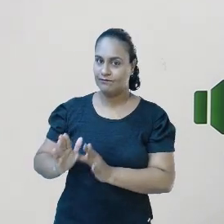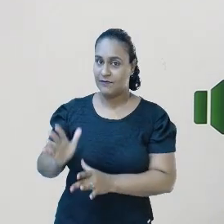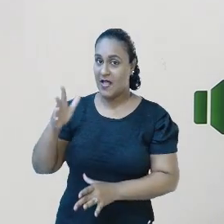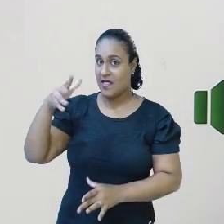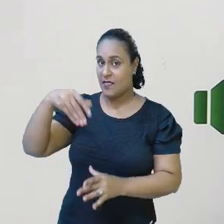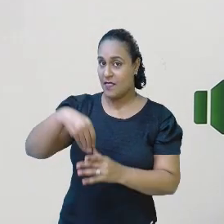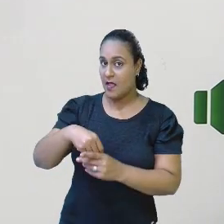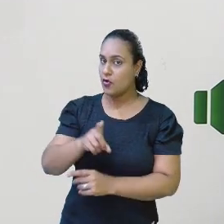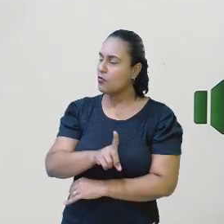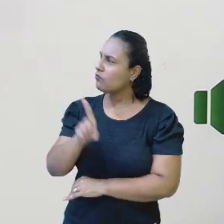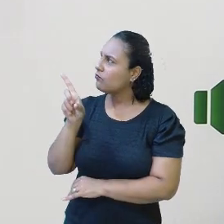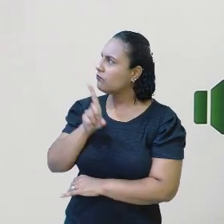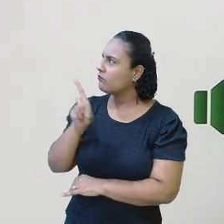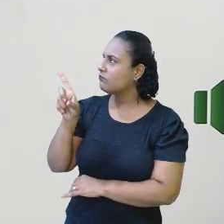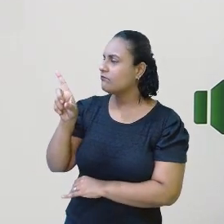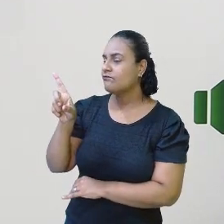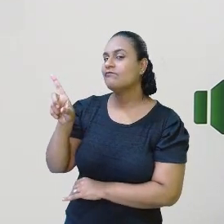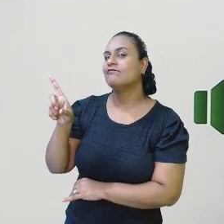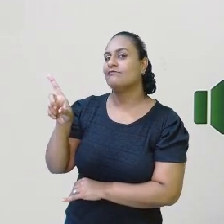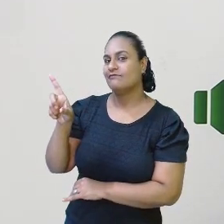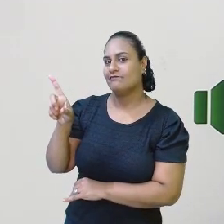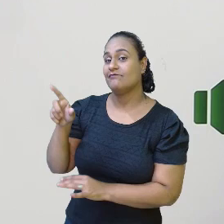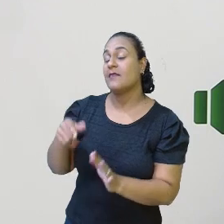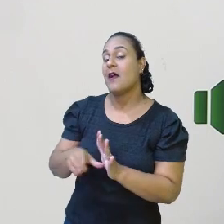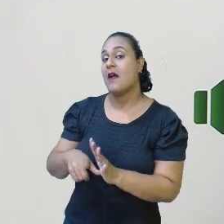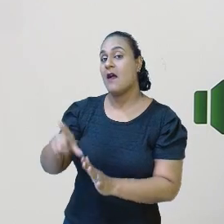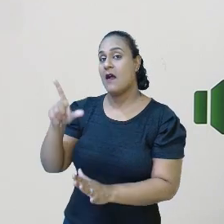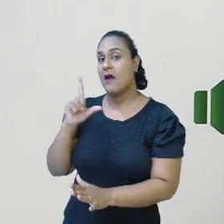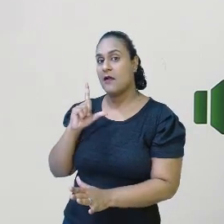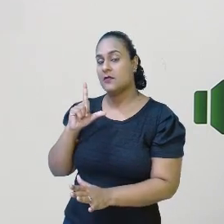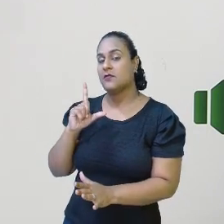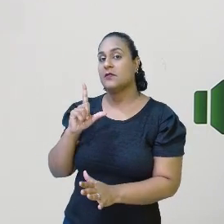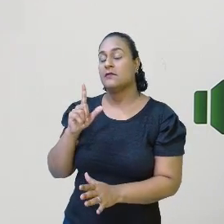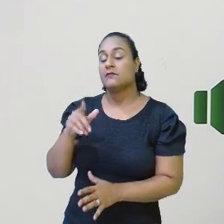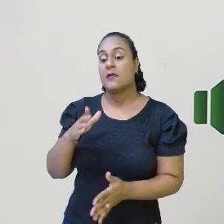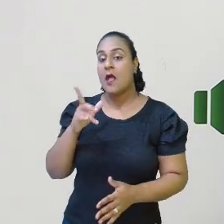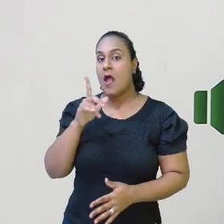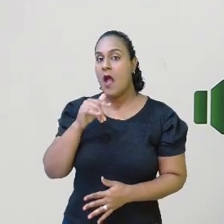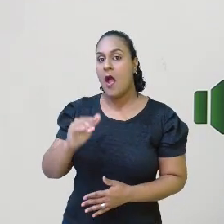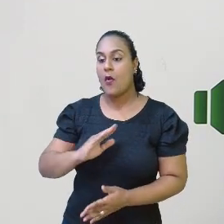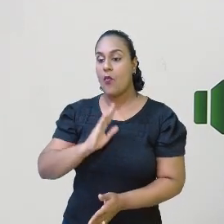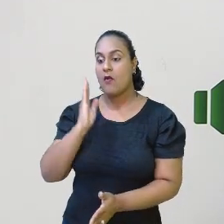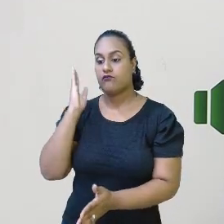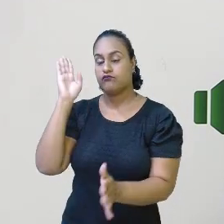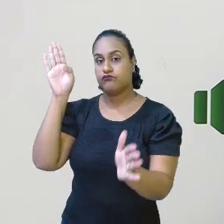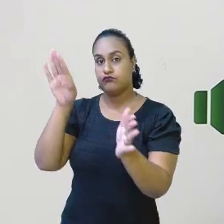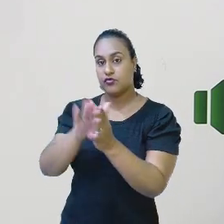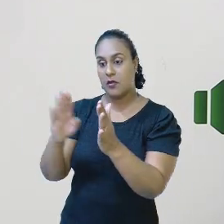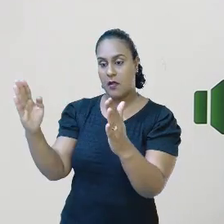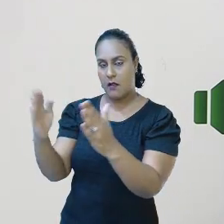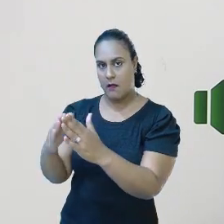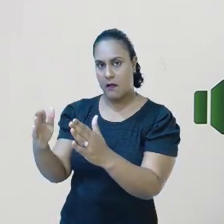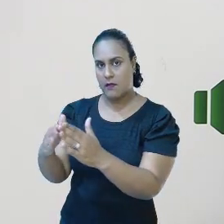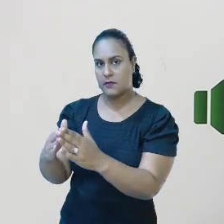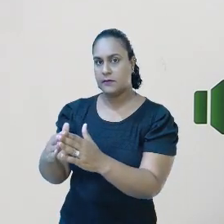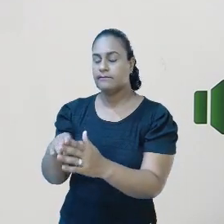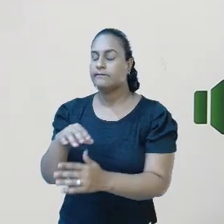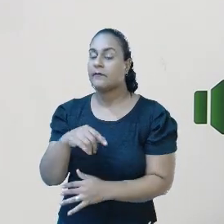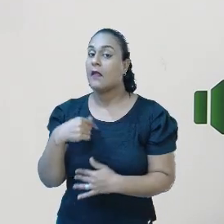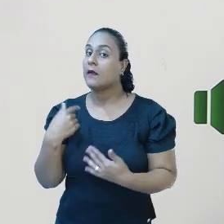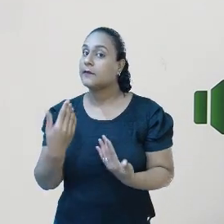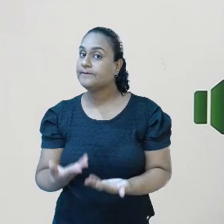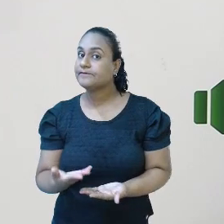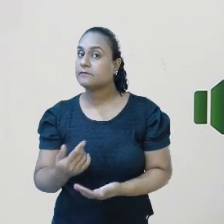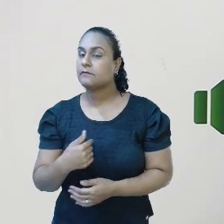de uma estação de tratamento antes da água seguir para as residências. Porque vocês sabem, né? Se a gente vai estar